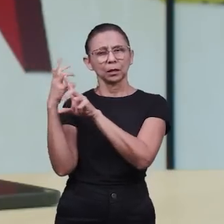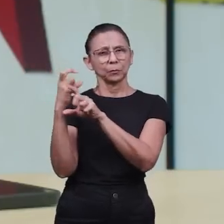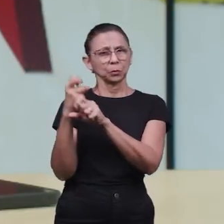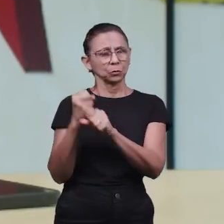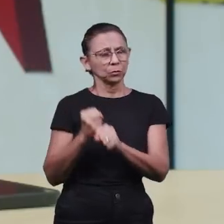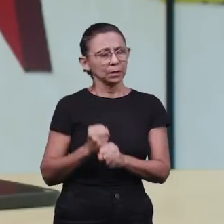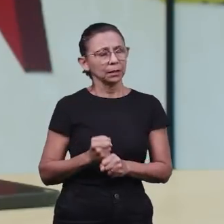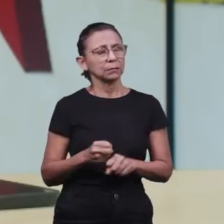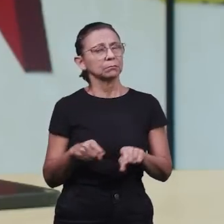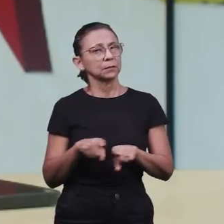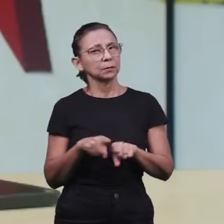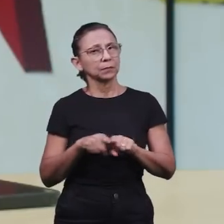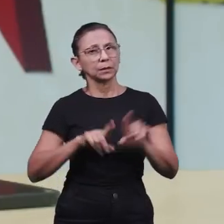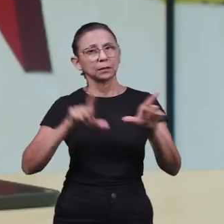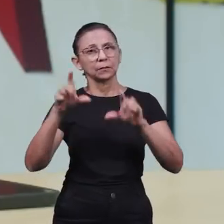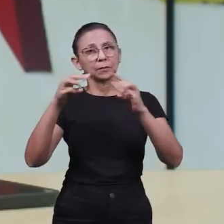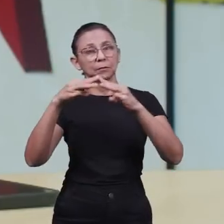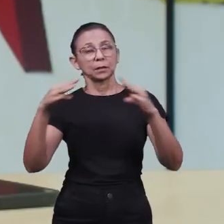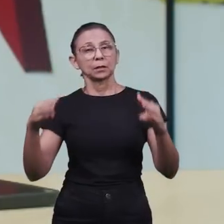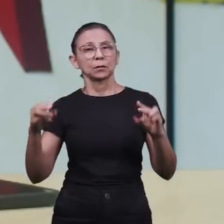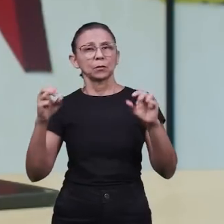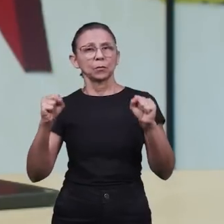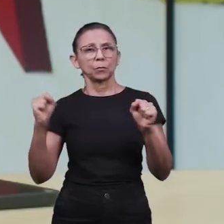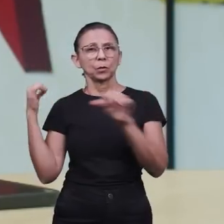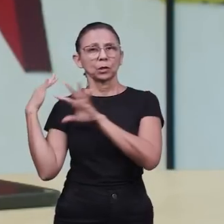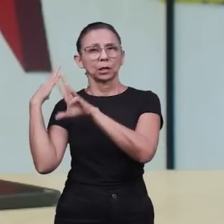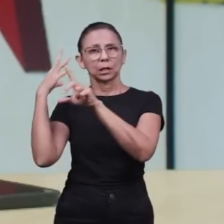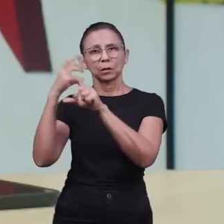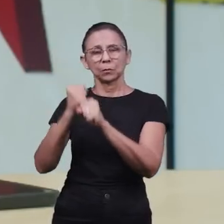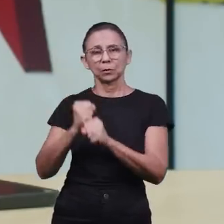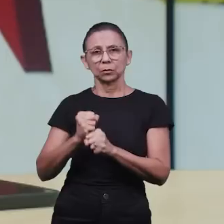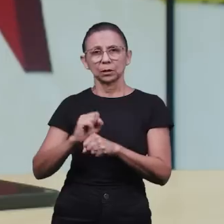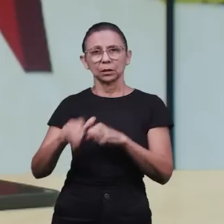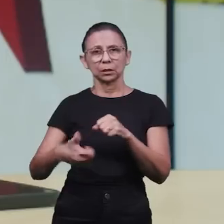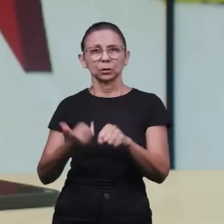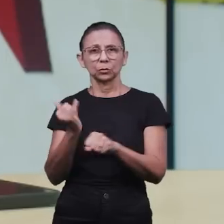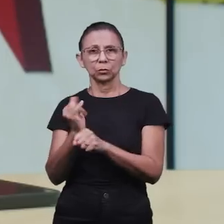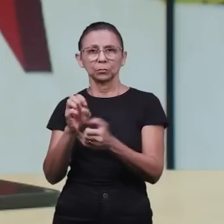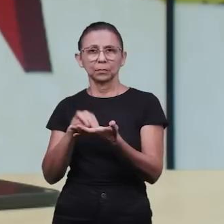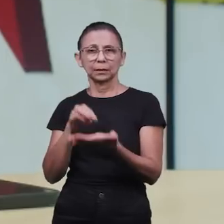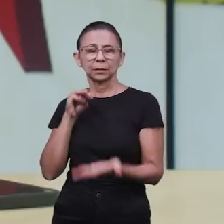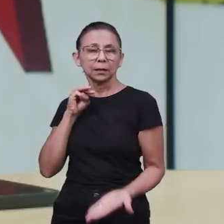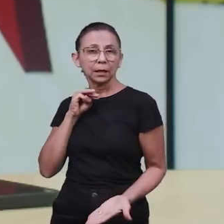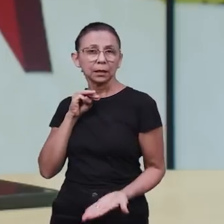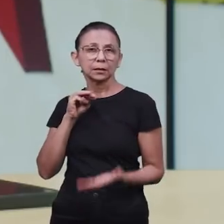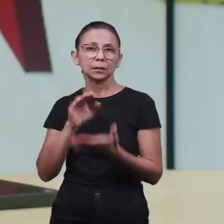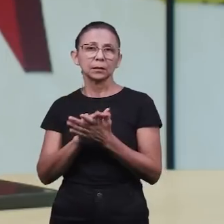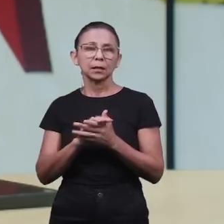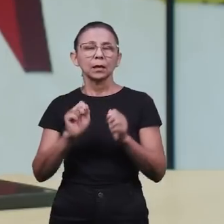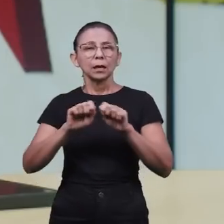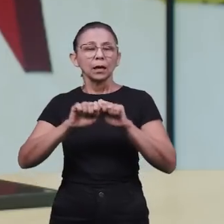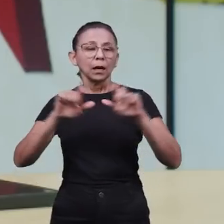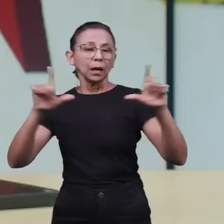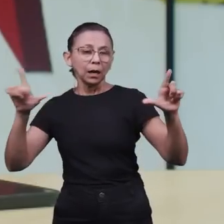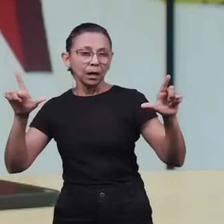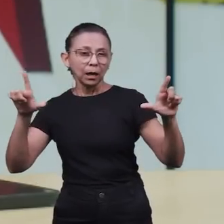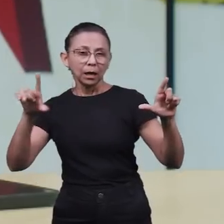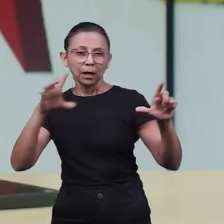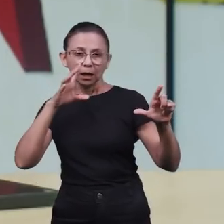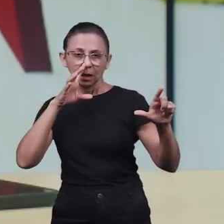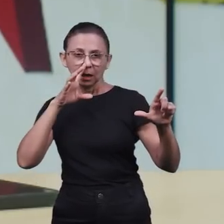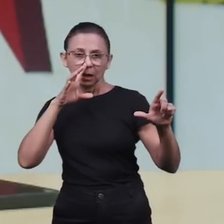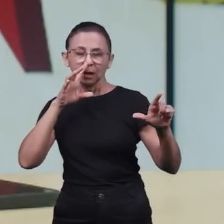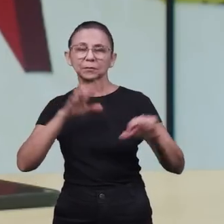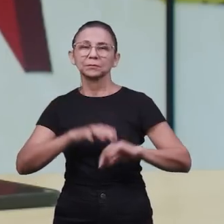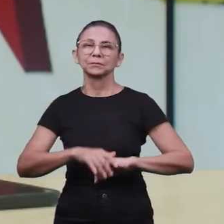ao longo da programação da TV Manaim, ou você também pode rever no canal da Igreja Cristã Maranata no YouTube. É só ir lá, abrir, assistir,